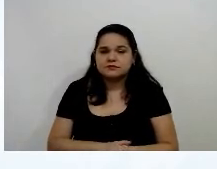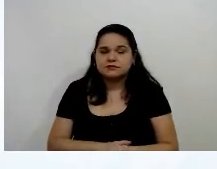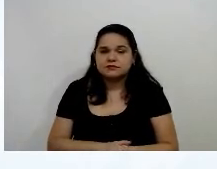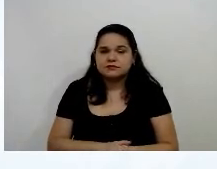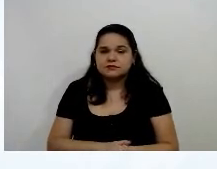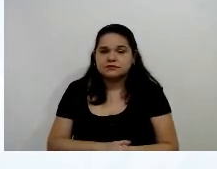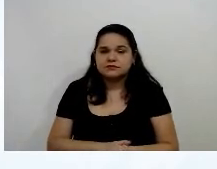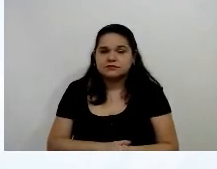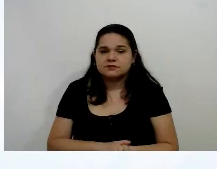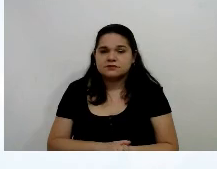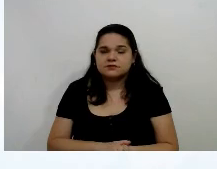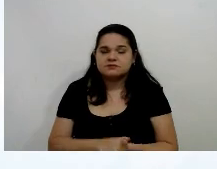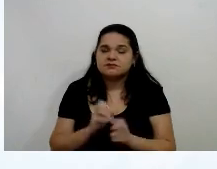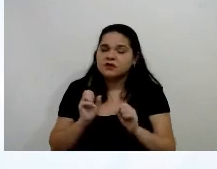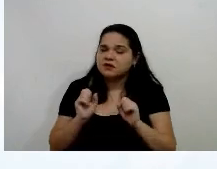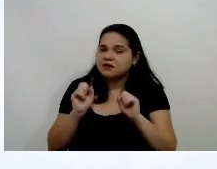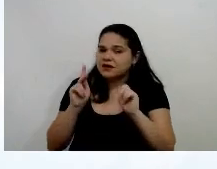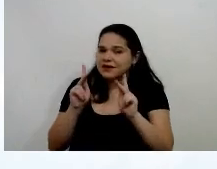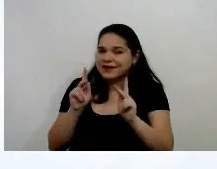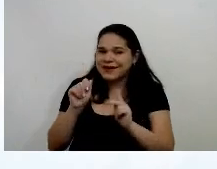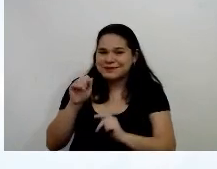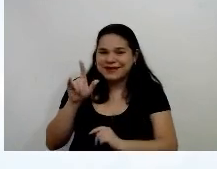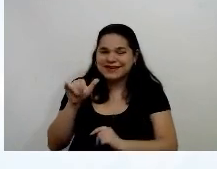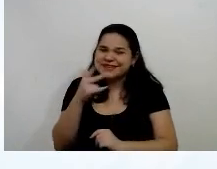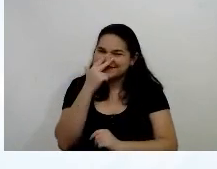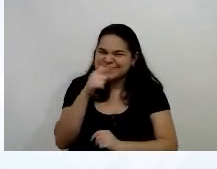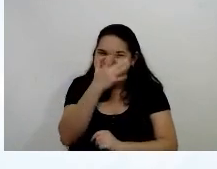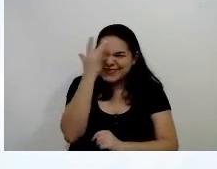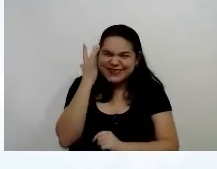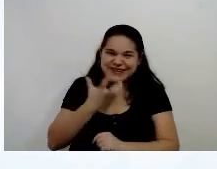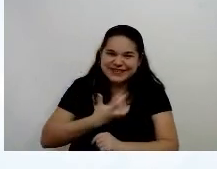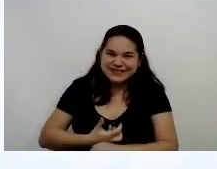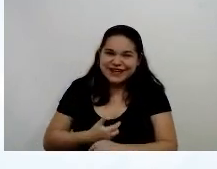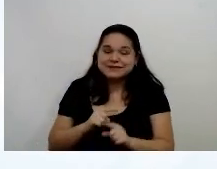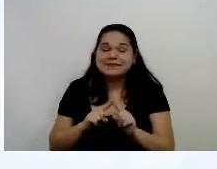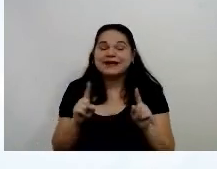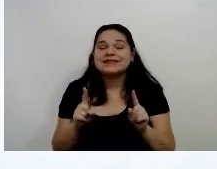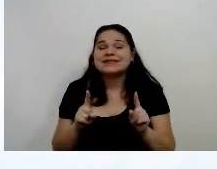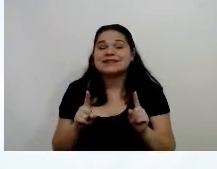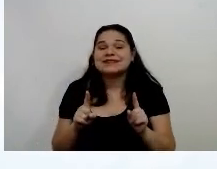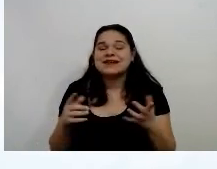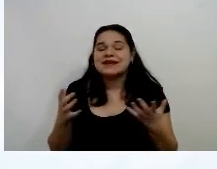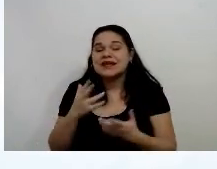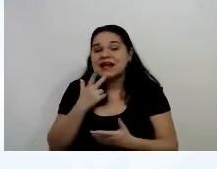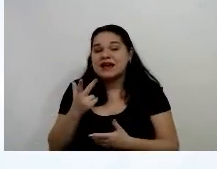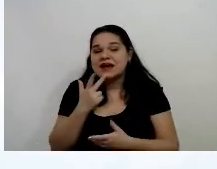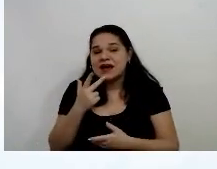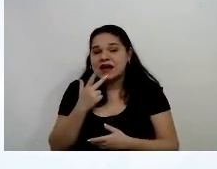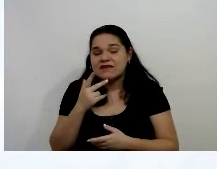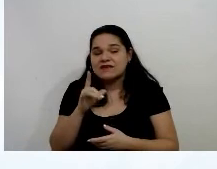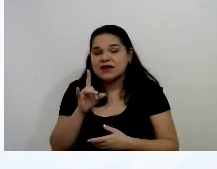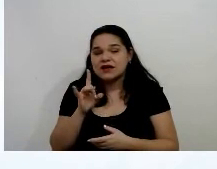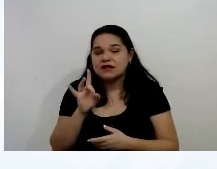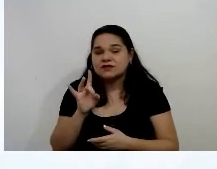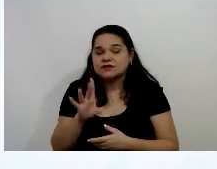Ok, Abílio, eu acho que o pessoal está cansado, mas eu queria falar que tratar